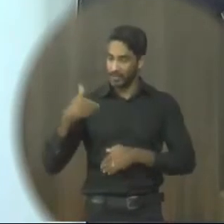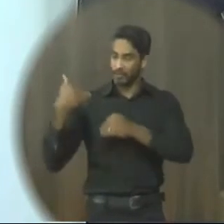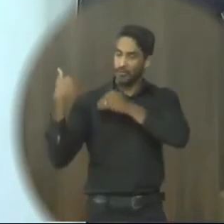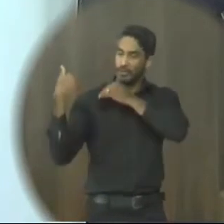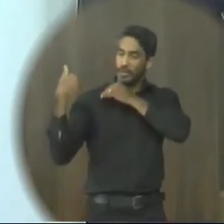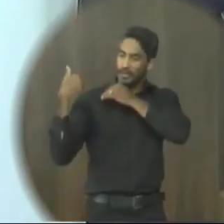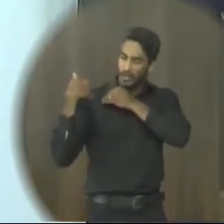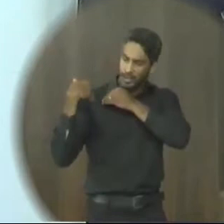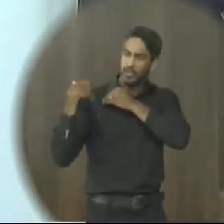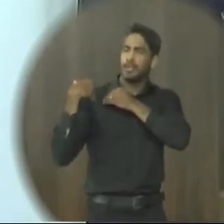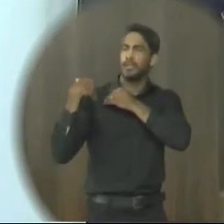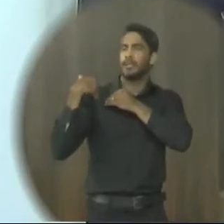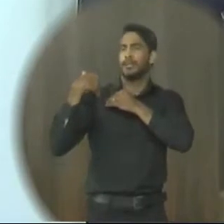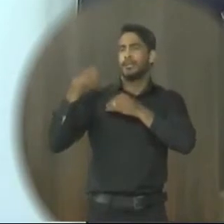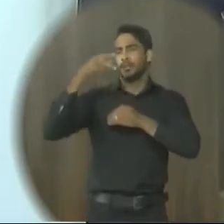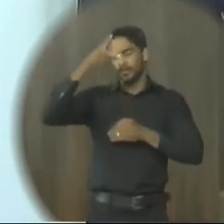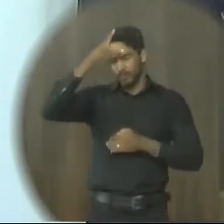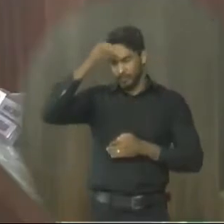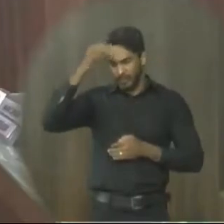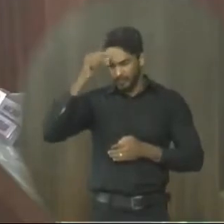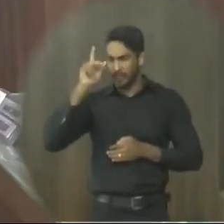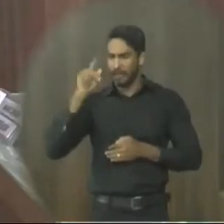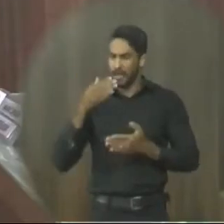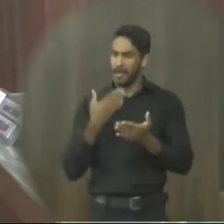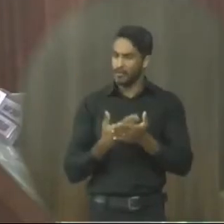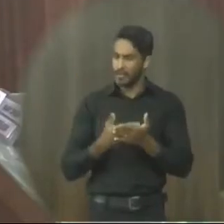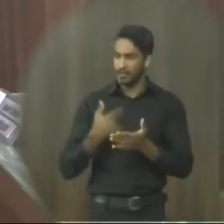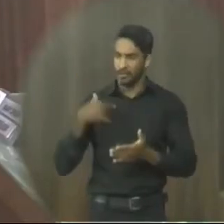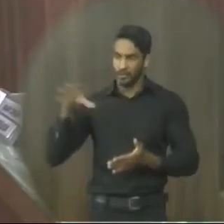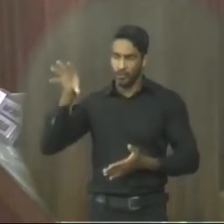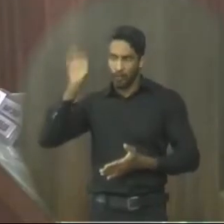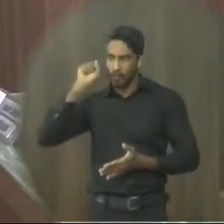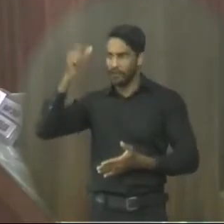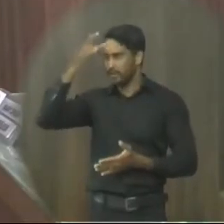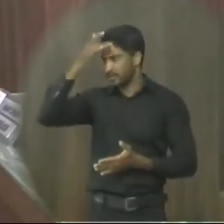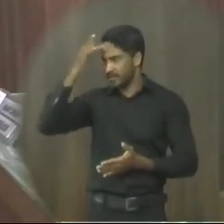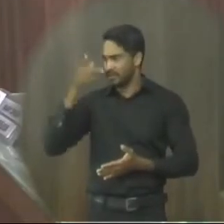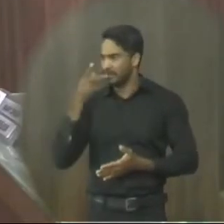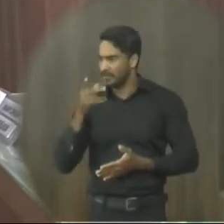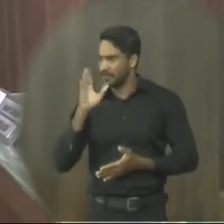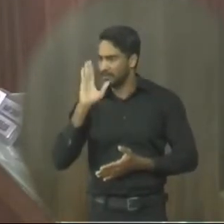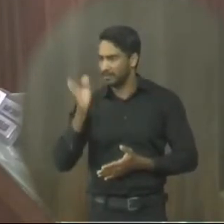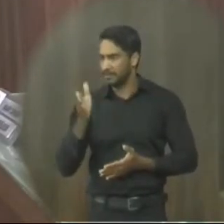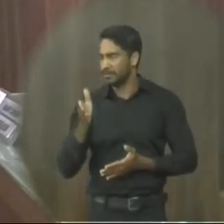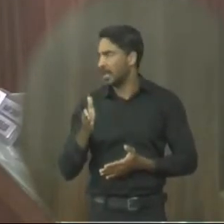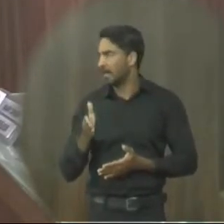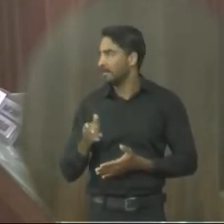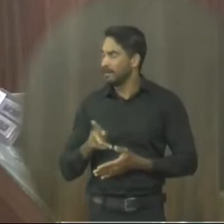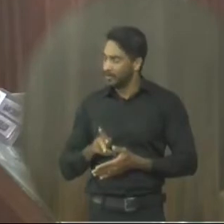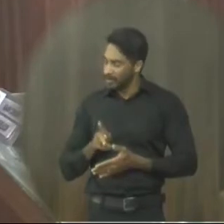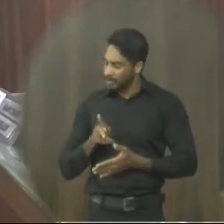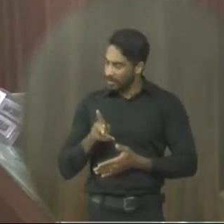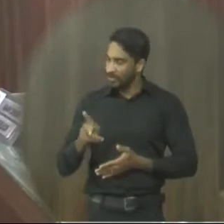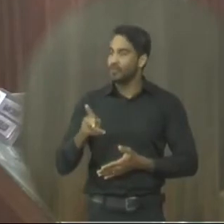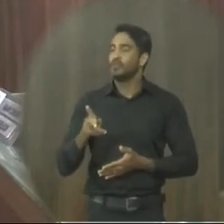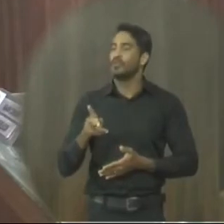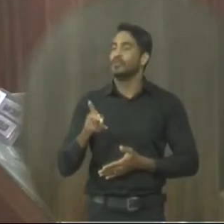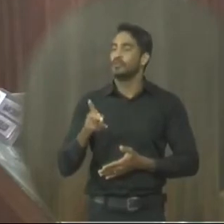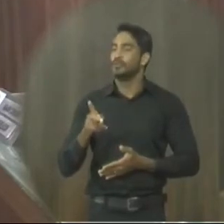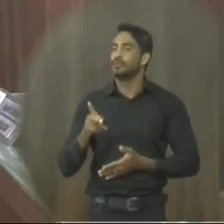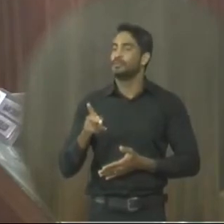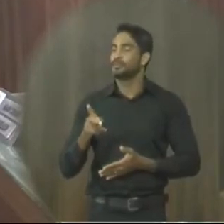prefeito, é isso mesmo, é escutar, nós somos ouvidos do povo. Eu disse isso aqui no início e continuo, vou